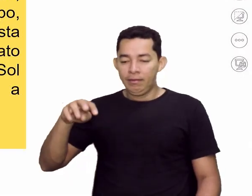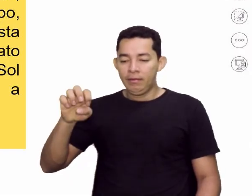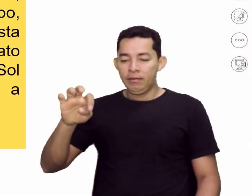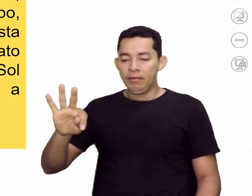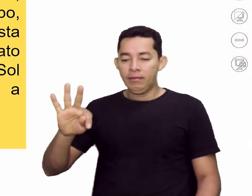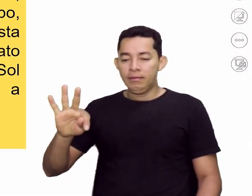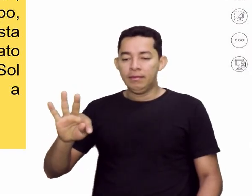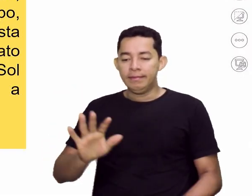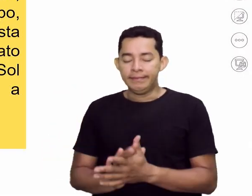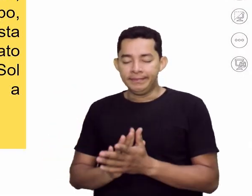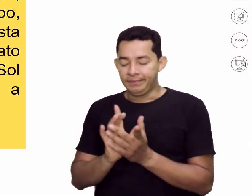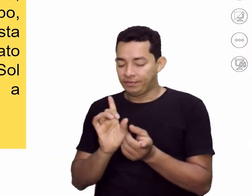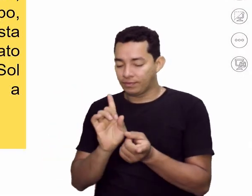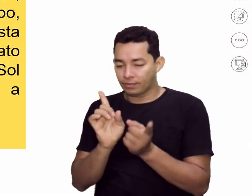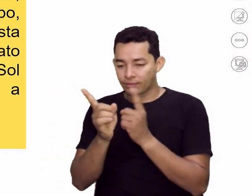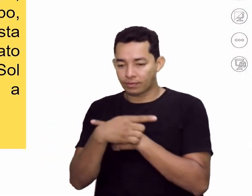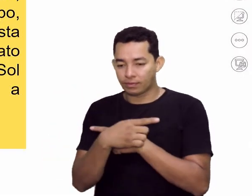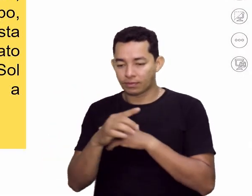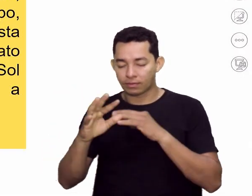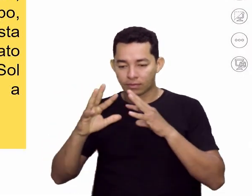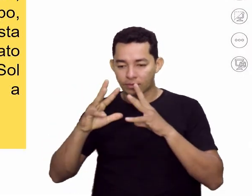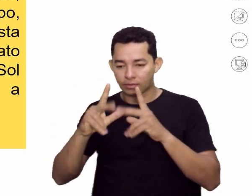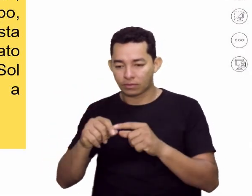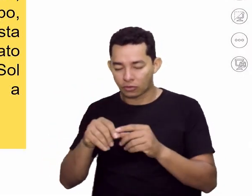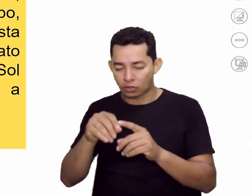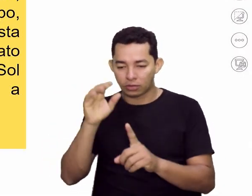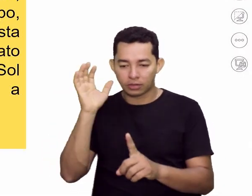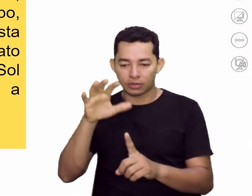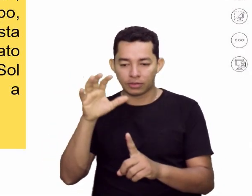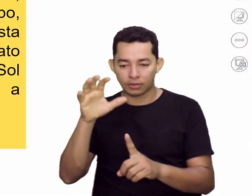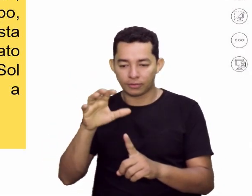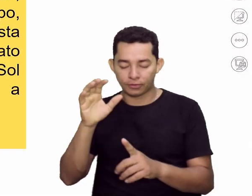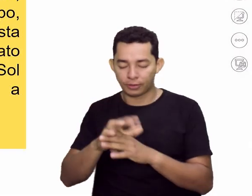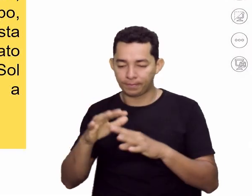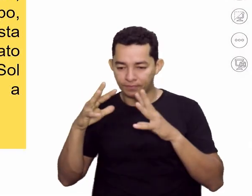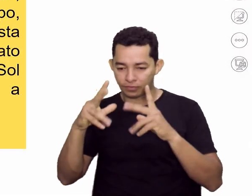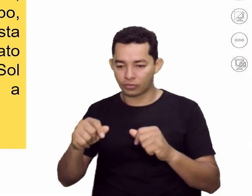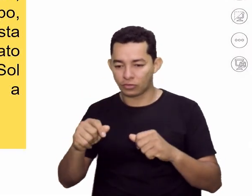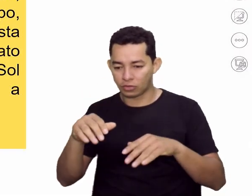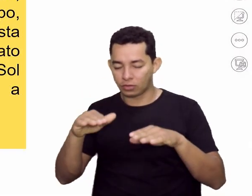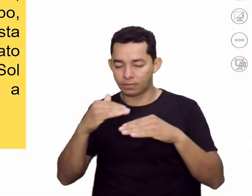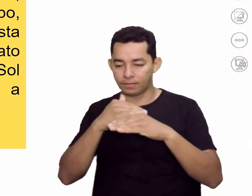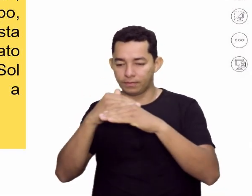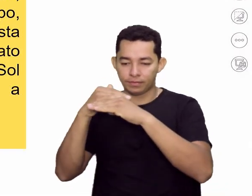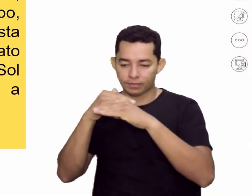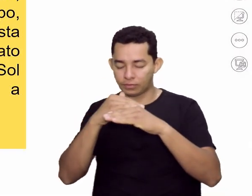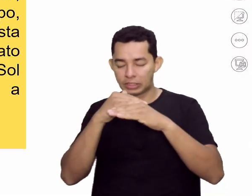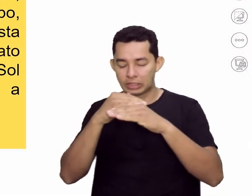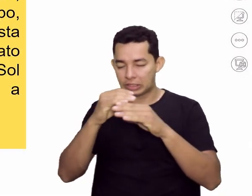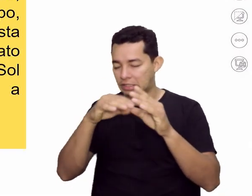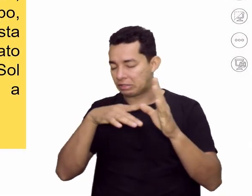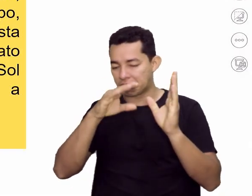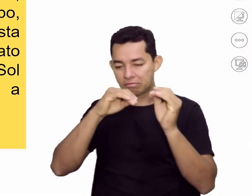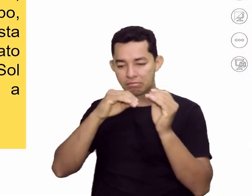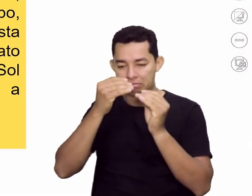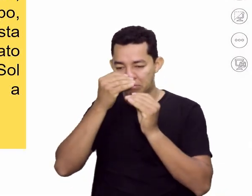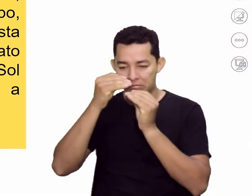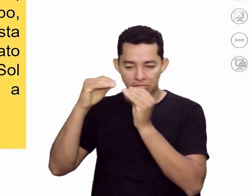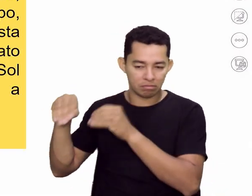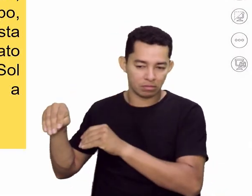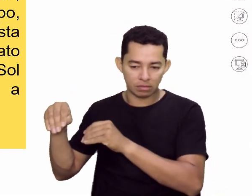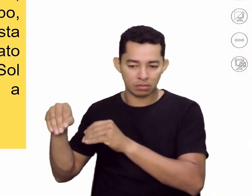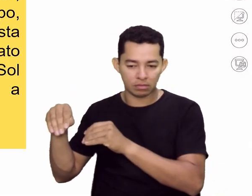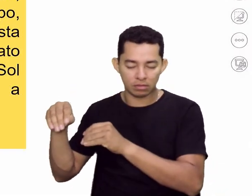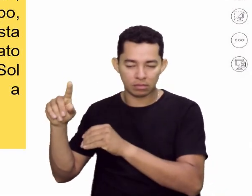contrariando todas as recomendações, né? Todos os padrões estéticos, significa que ele era um